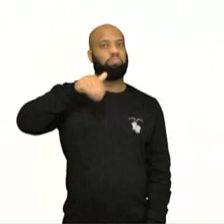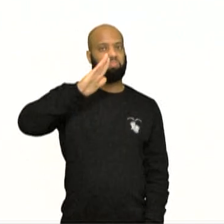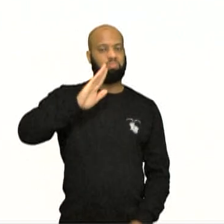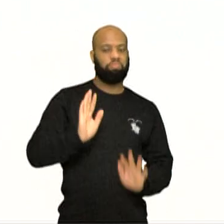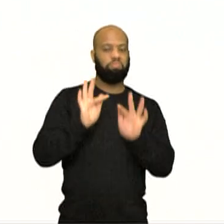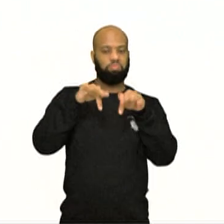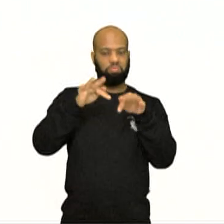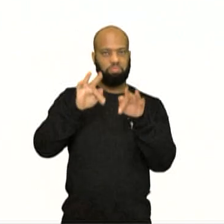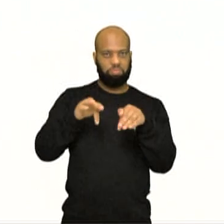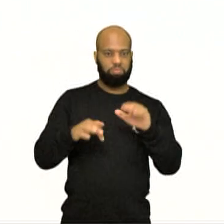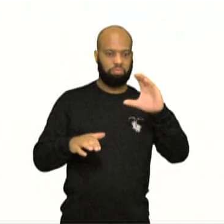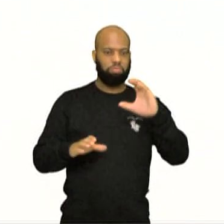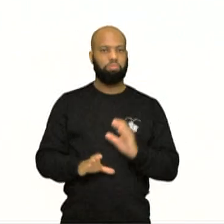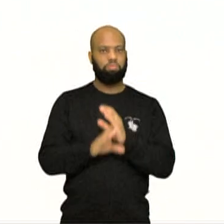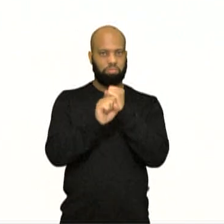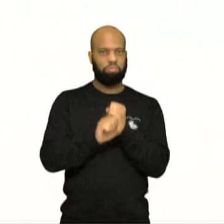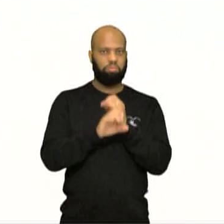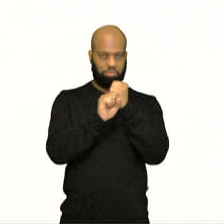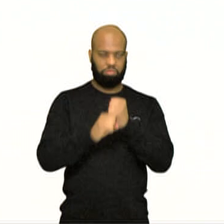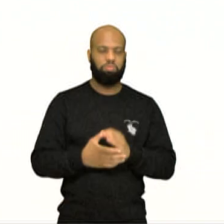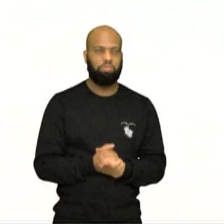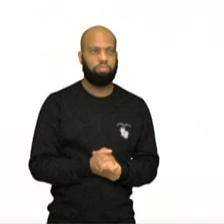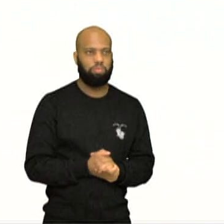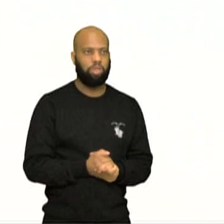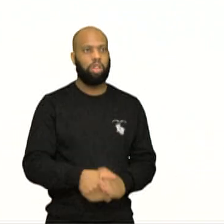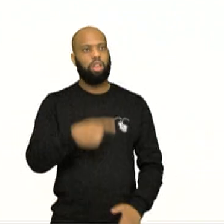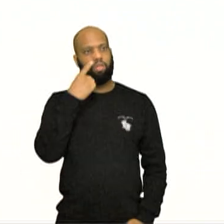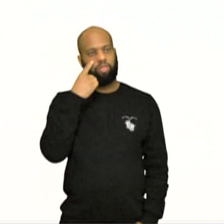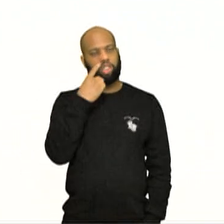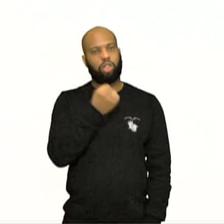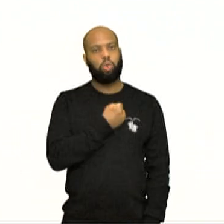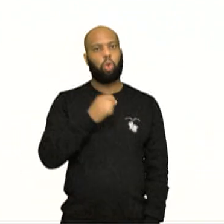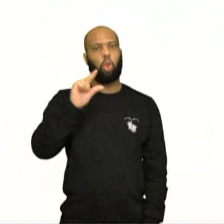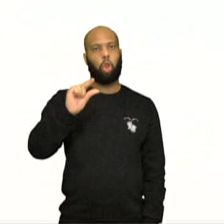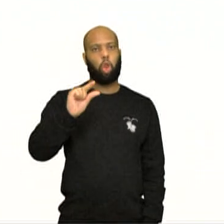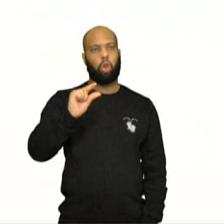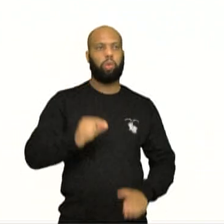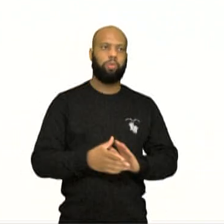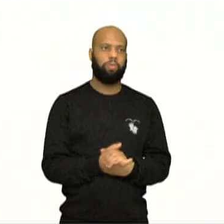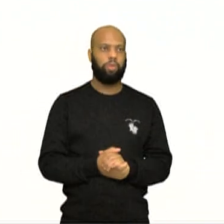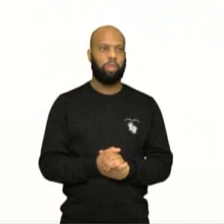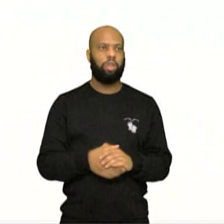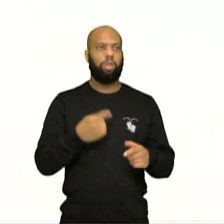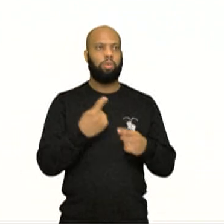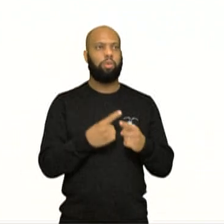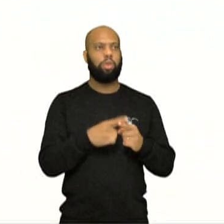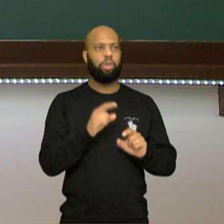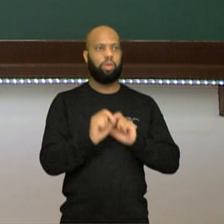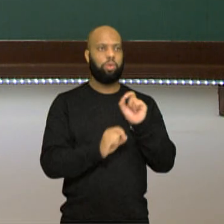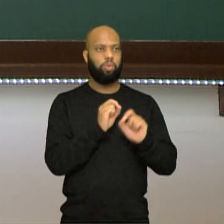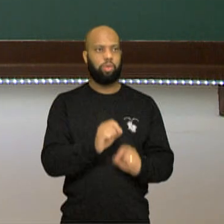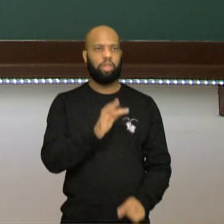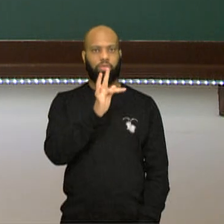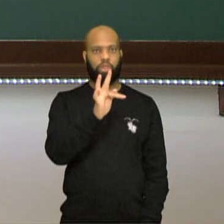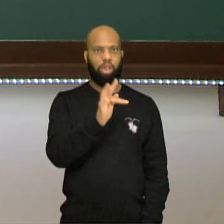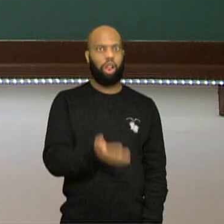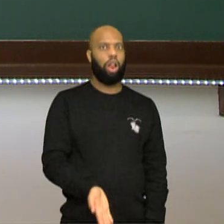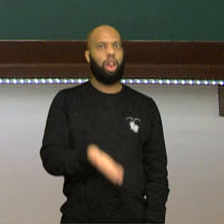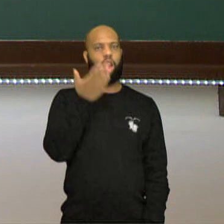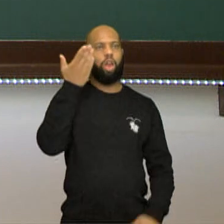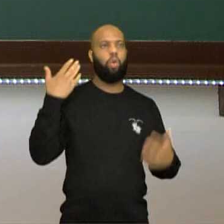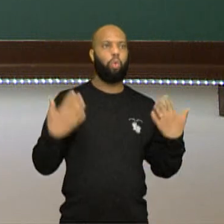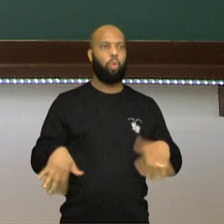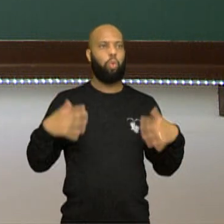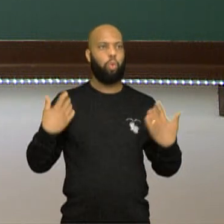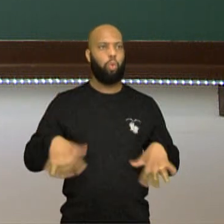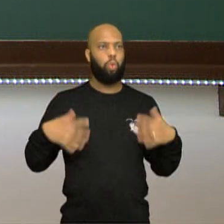em capacitância. Só, vocês podem ver que são valores bem pequenos, né? Porque a unidade de capacitância, a farad, é muito alta. Um